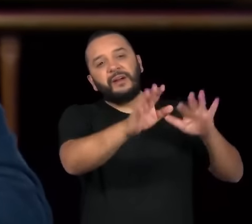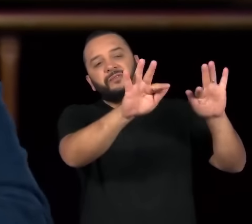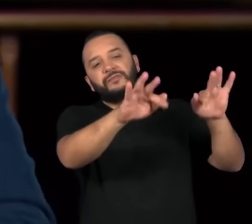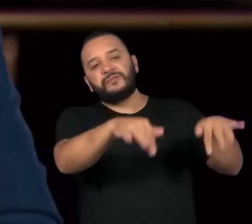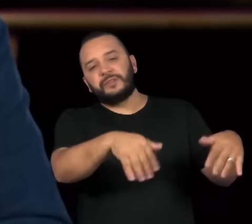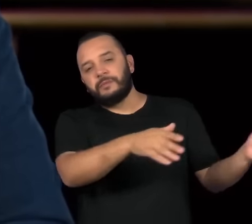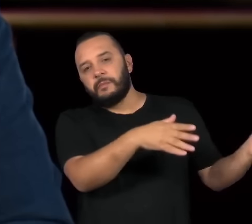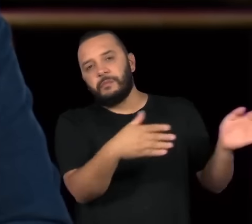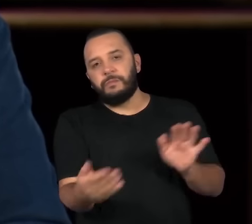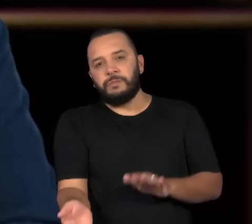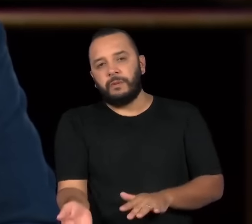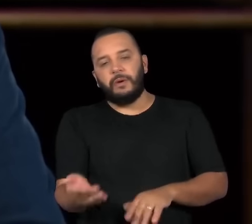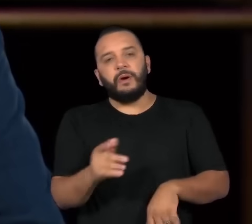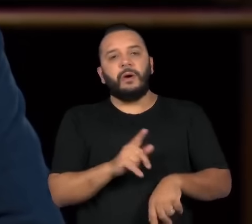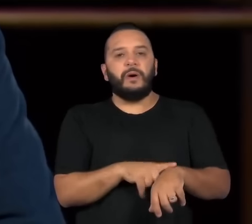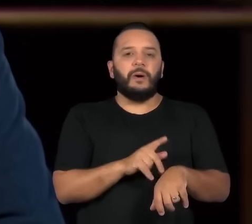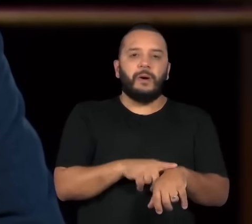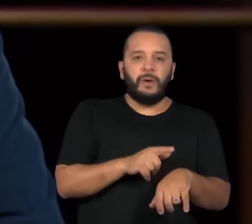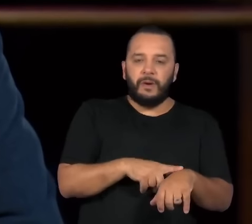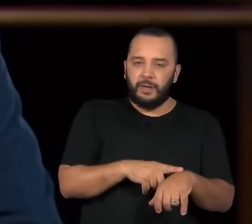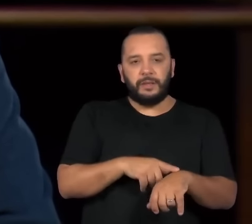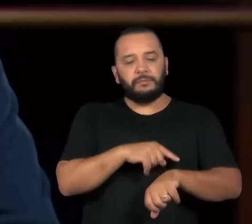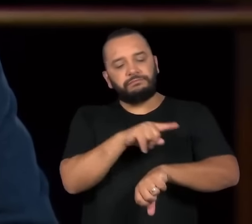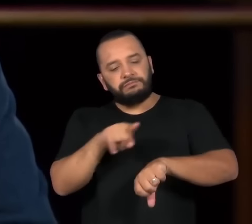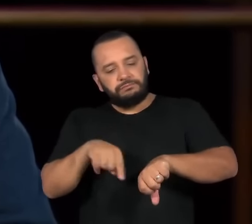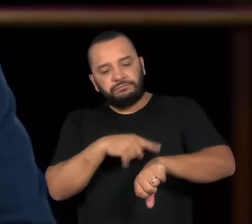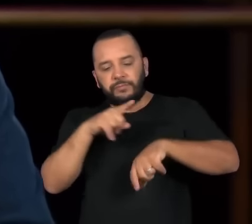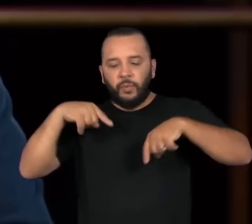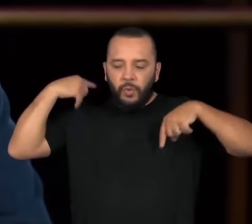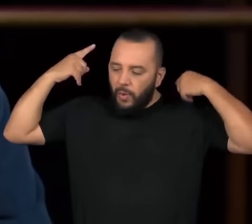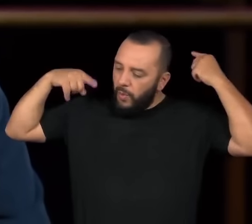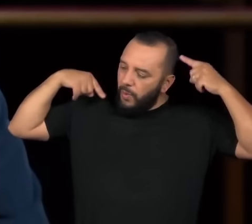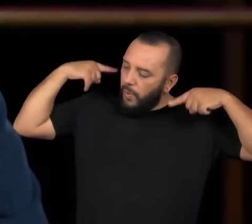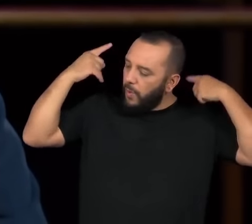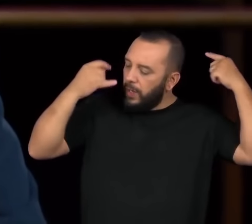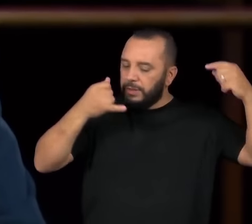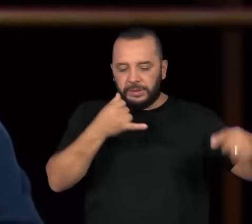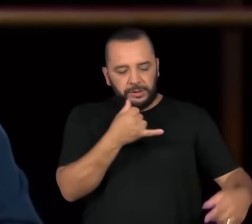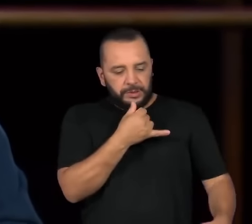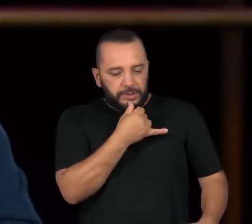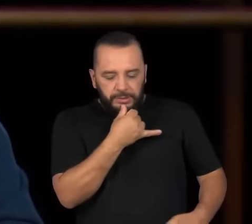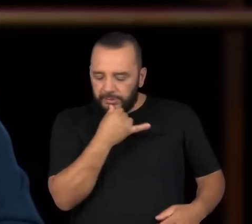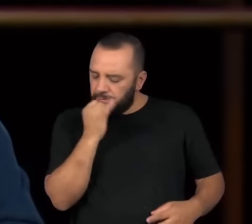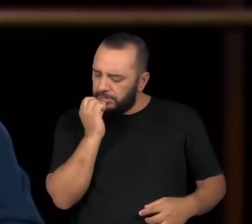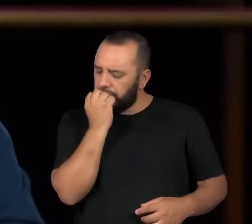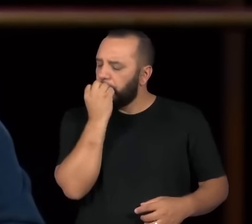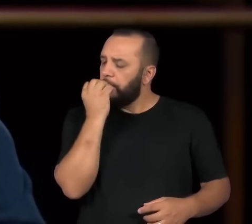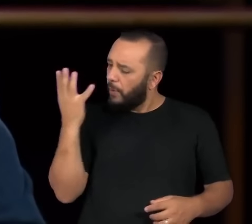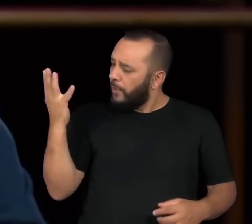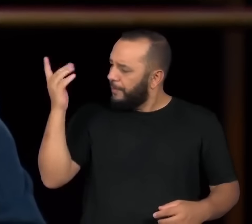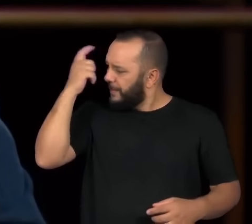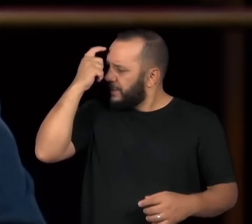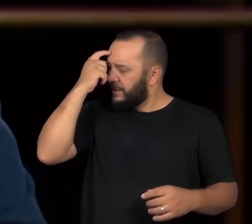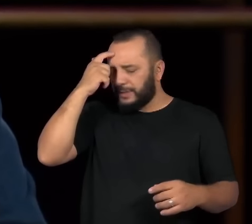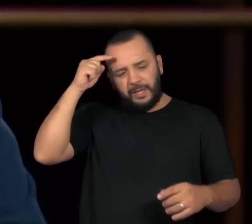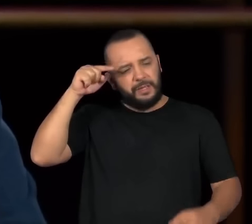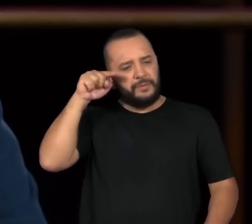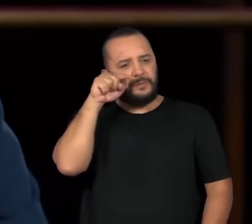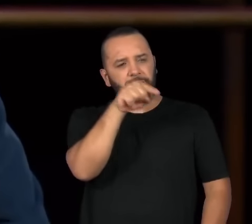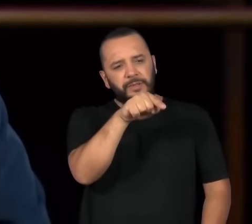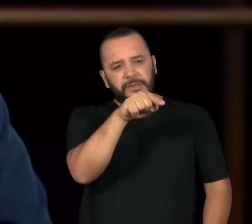loucas e tristes, mas é tão bom, em meio às horas todas pensar em ti, saber que